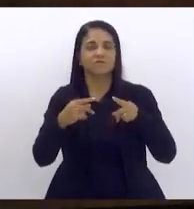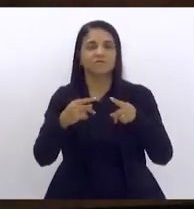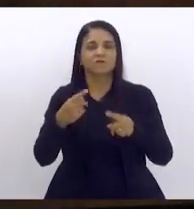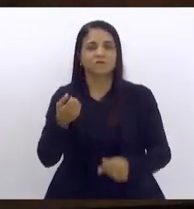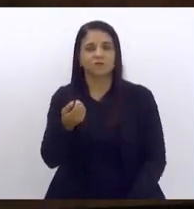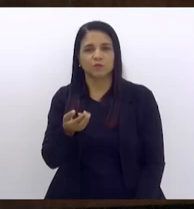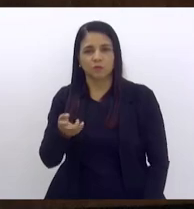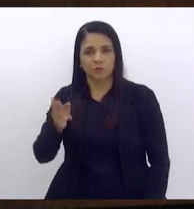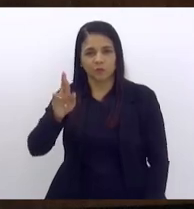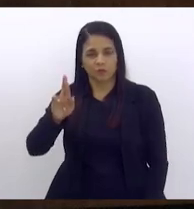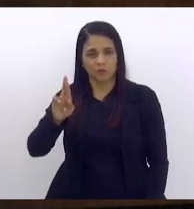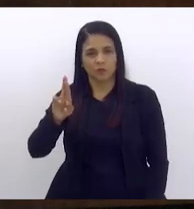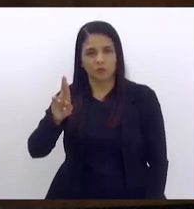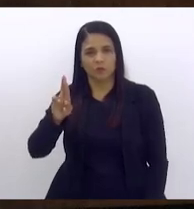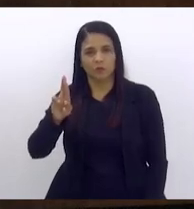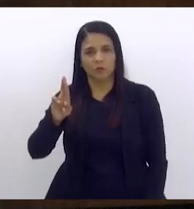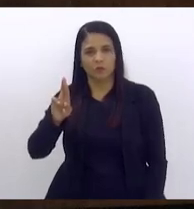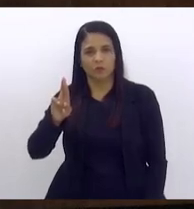doutor